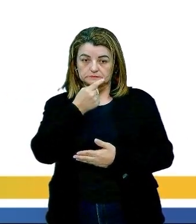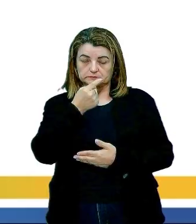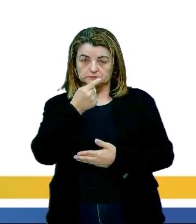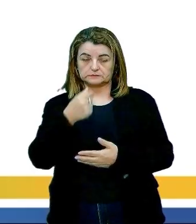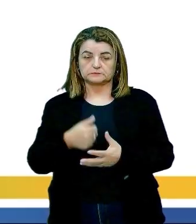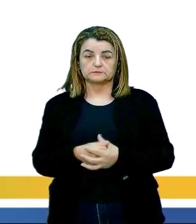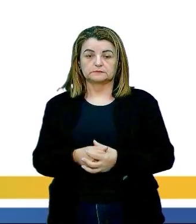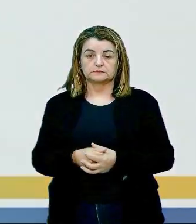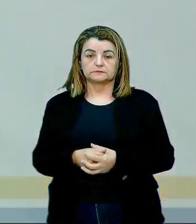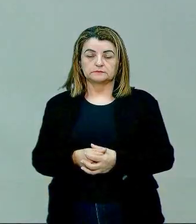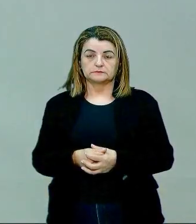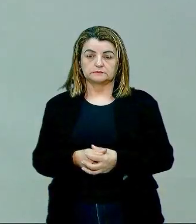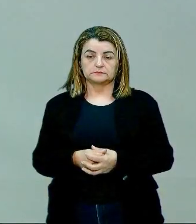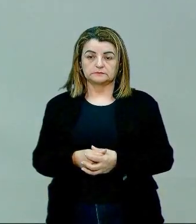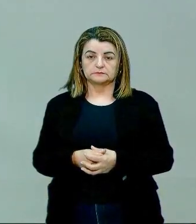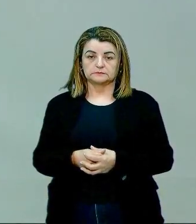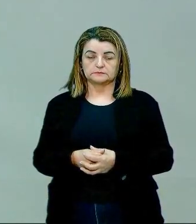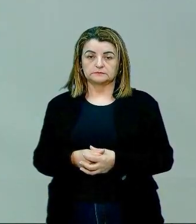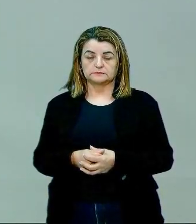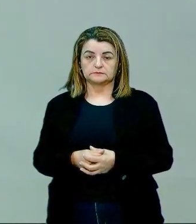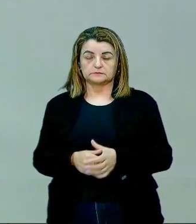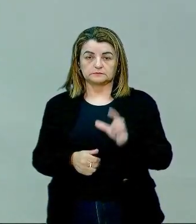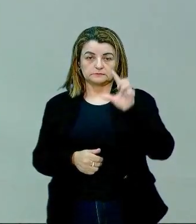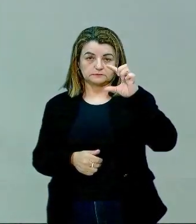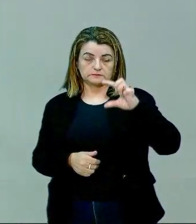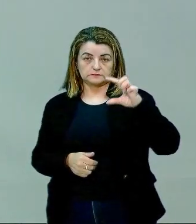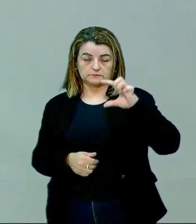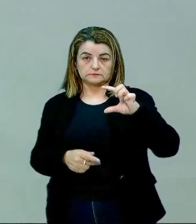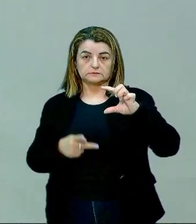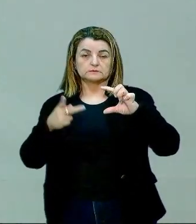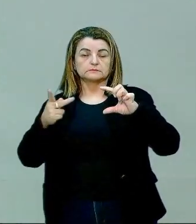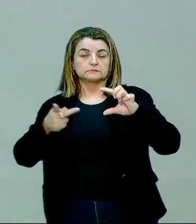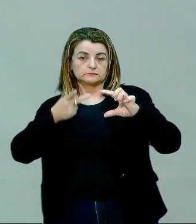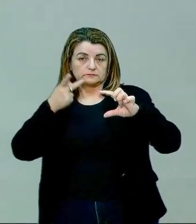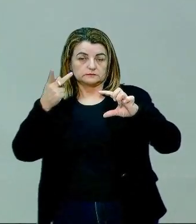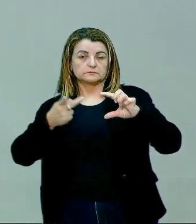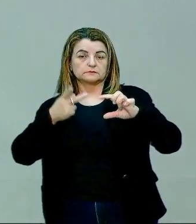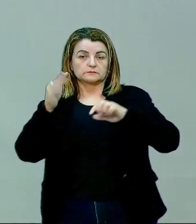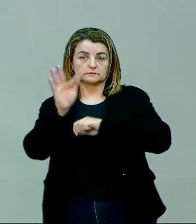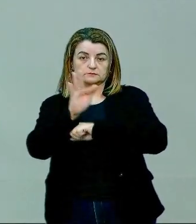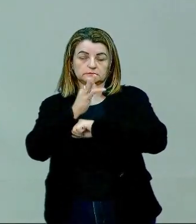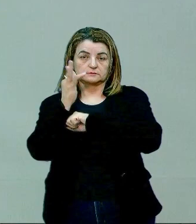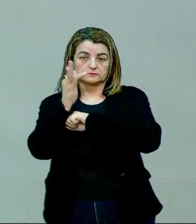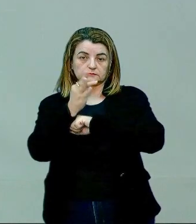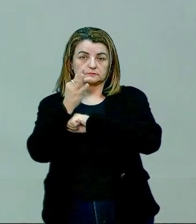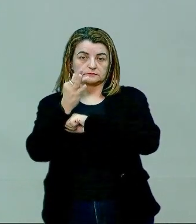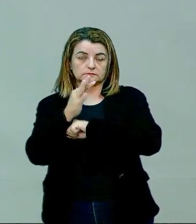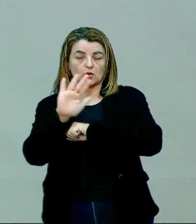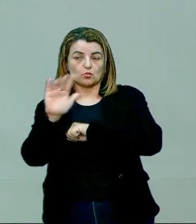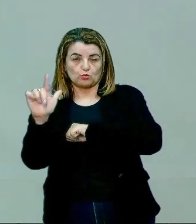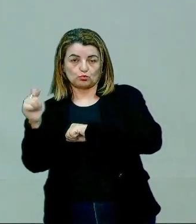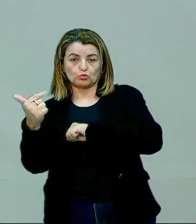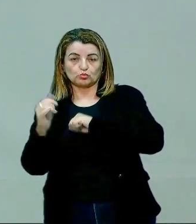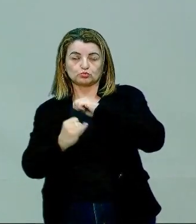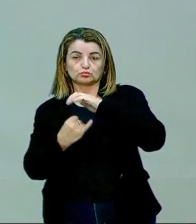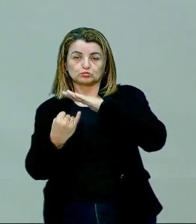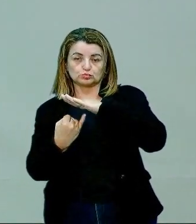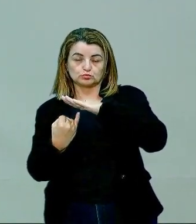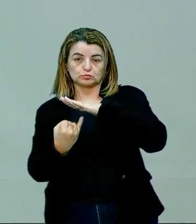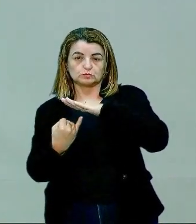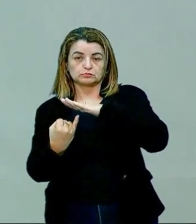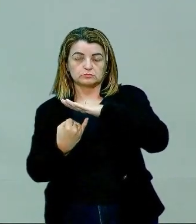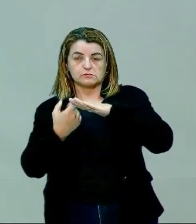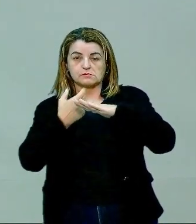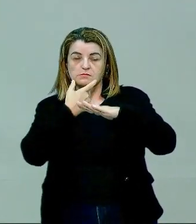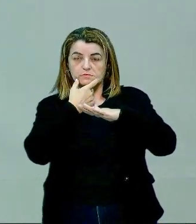no cartoon. E um deles fala de forma mais formal e o outro um pouquinho de forma informal